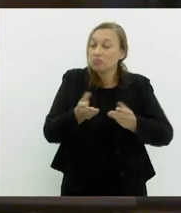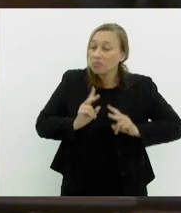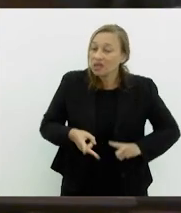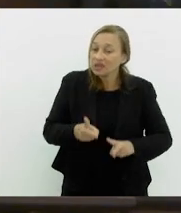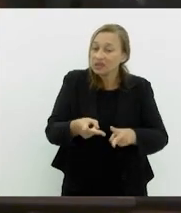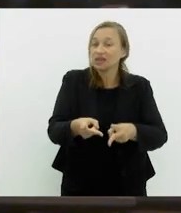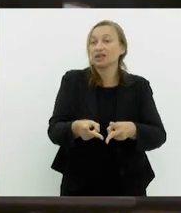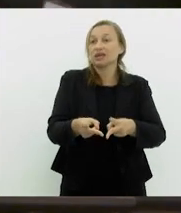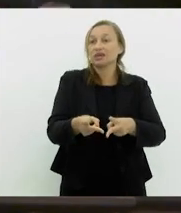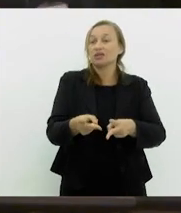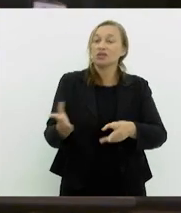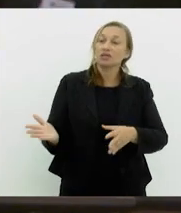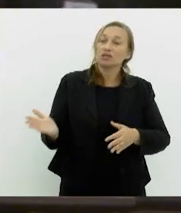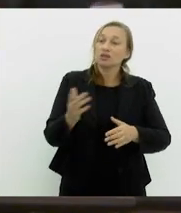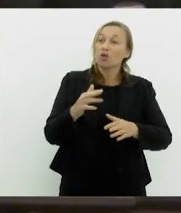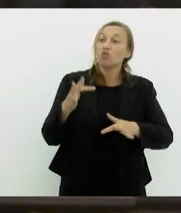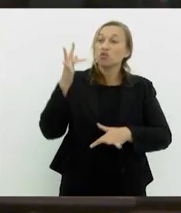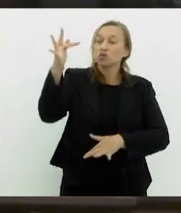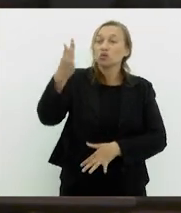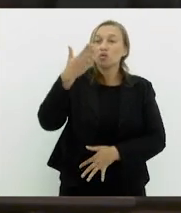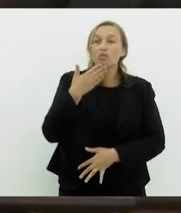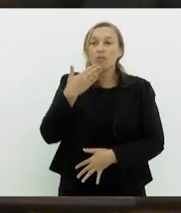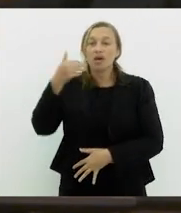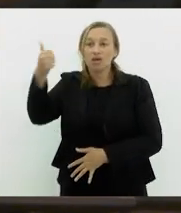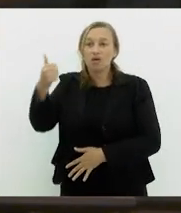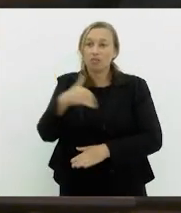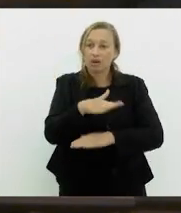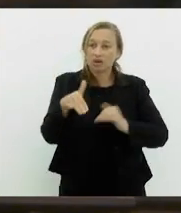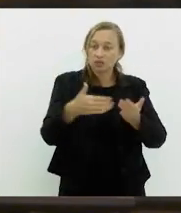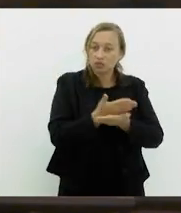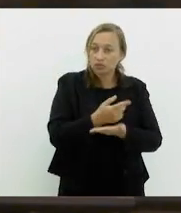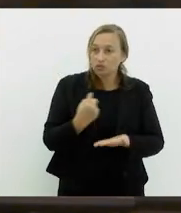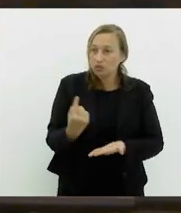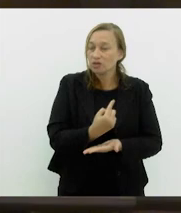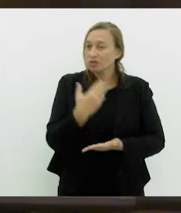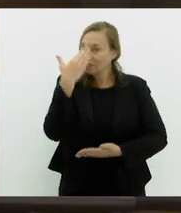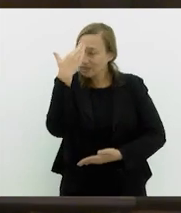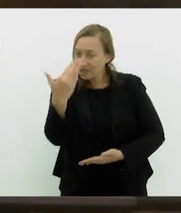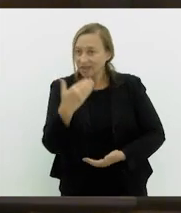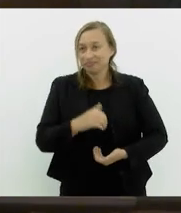adiante rumo a um futuro melhor para todos. Muito obrigado.